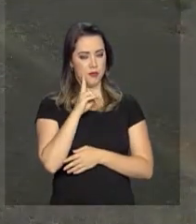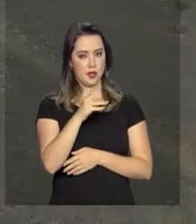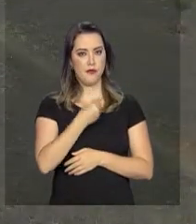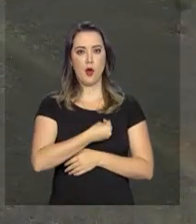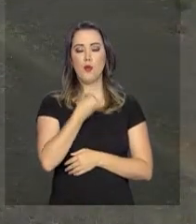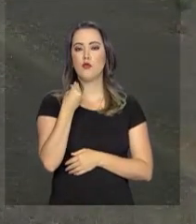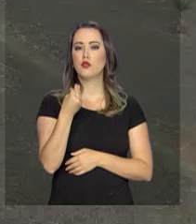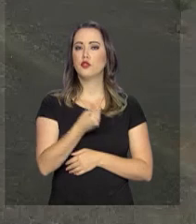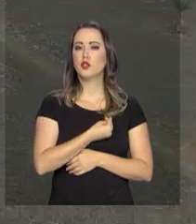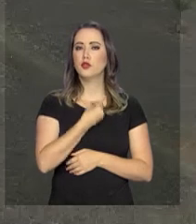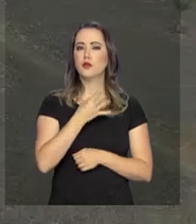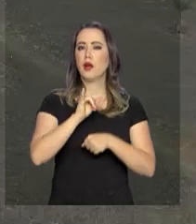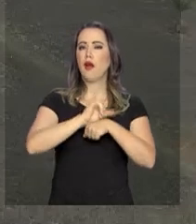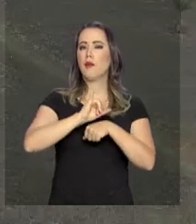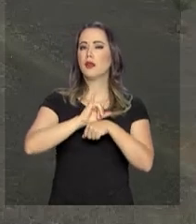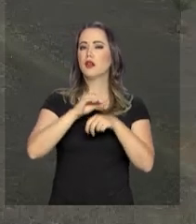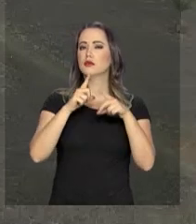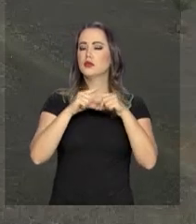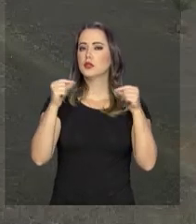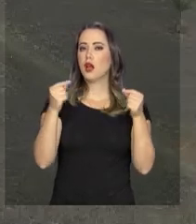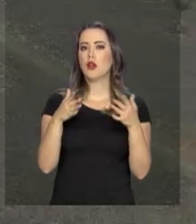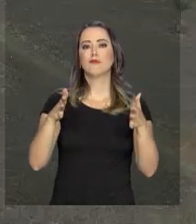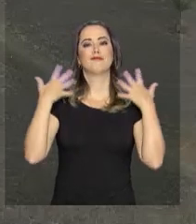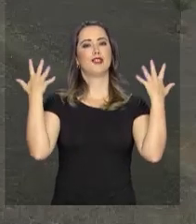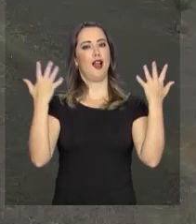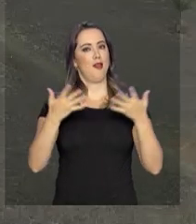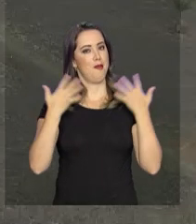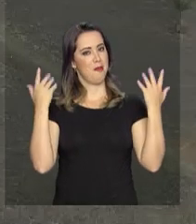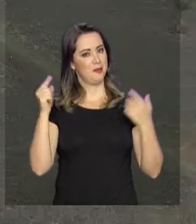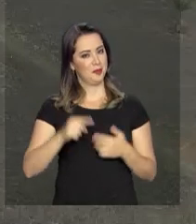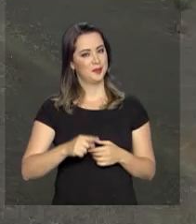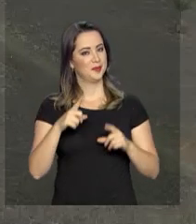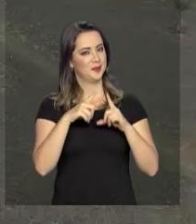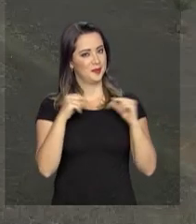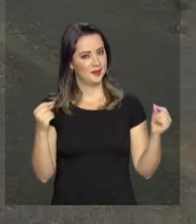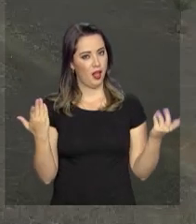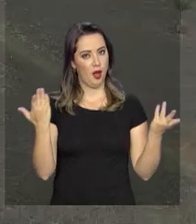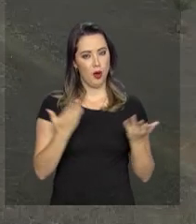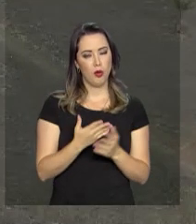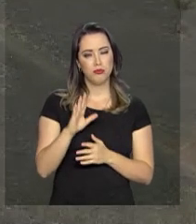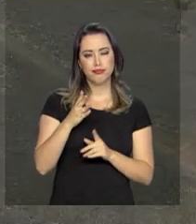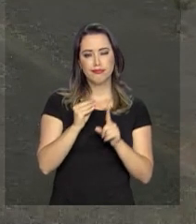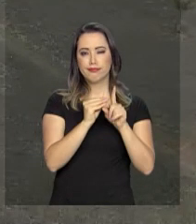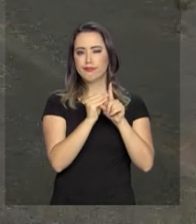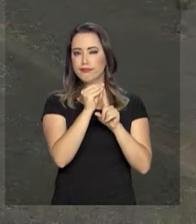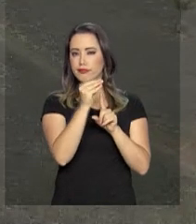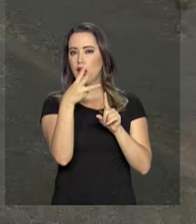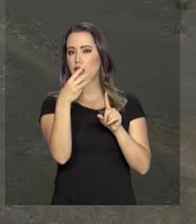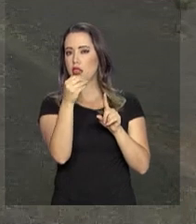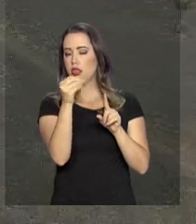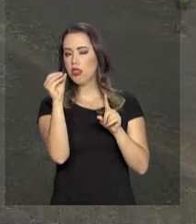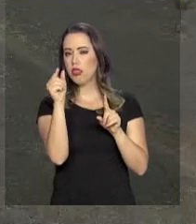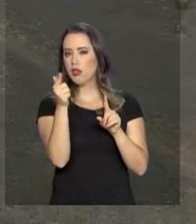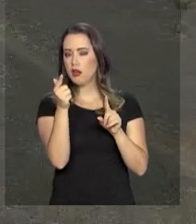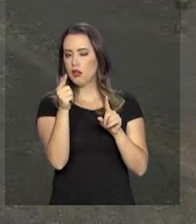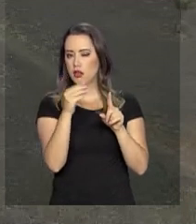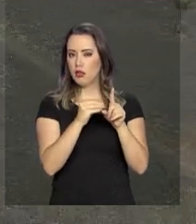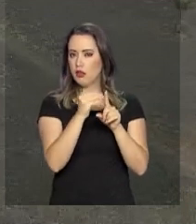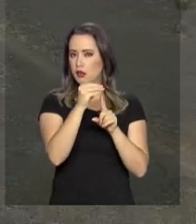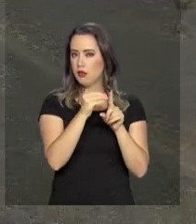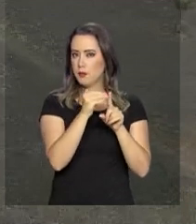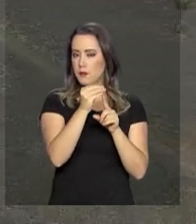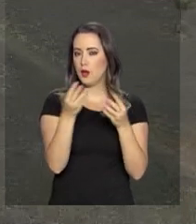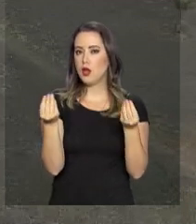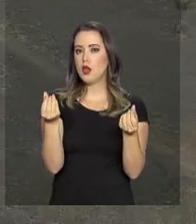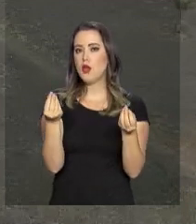ao vivo da capital federal. Faz calor em Brasília. Neste momento, a temperatura está em torno de 30 graus e a umidade relativa do